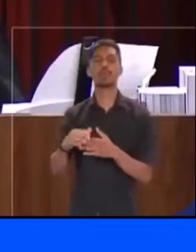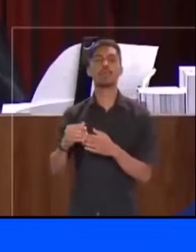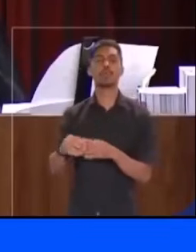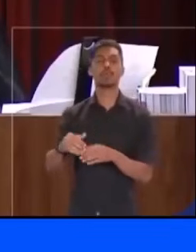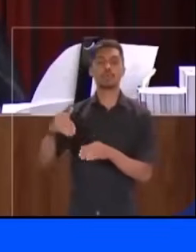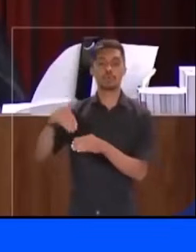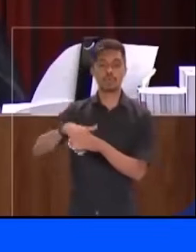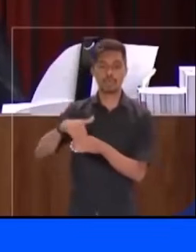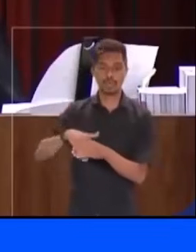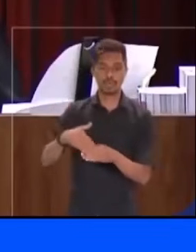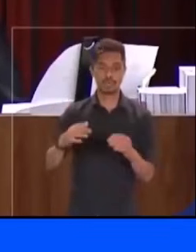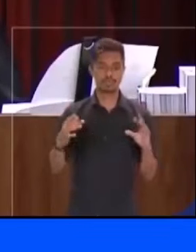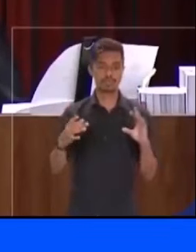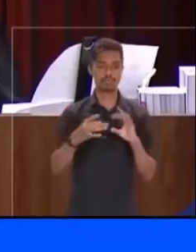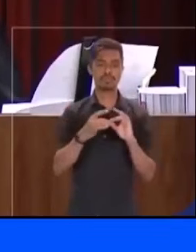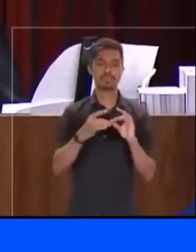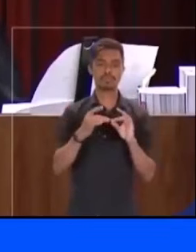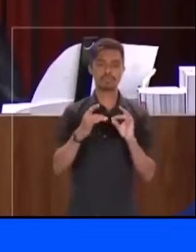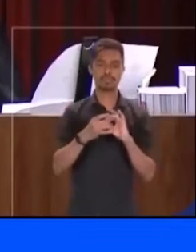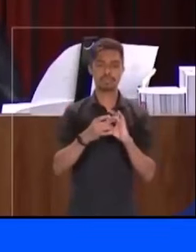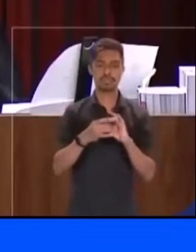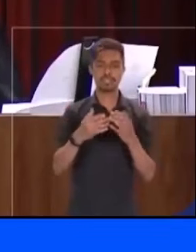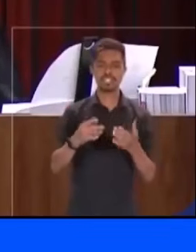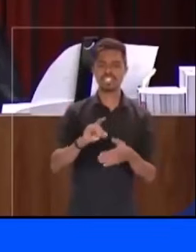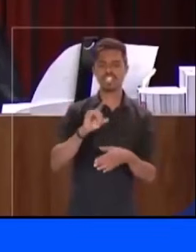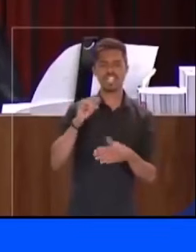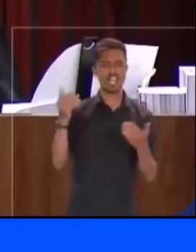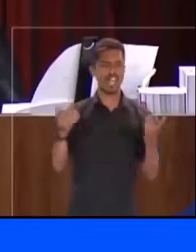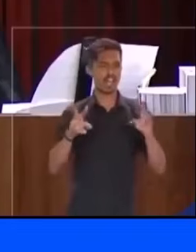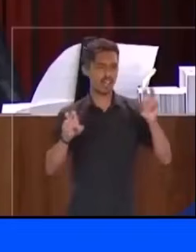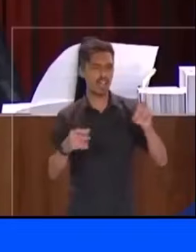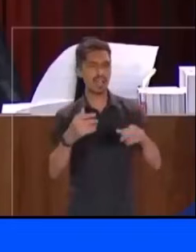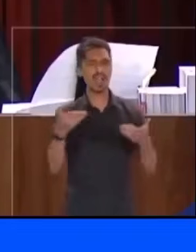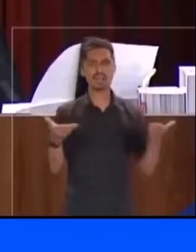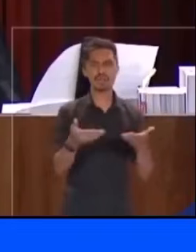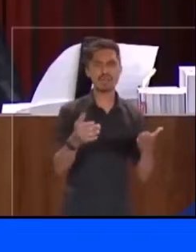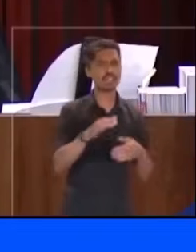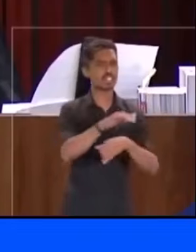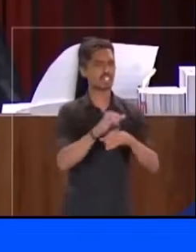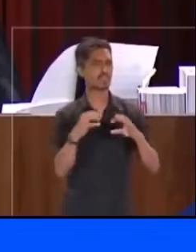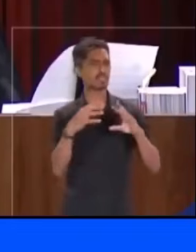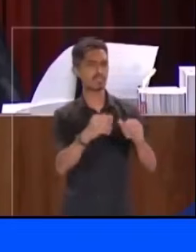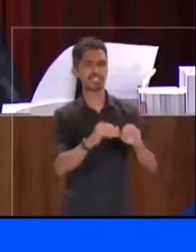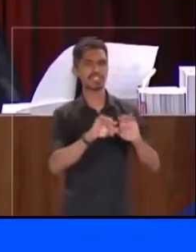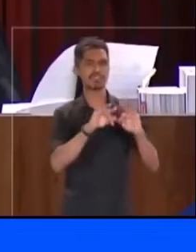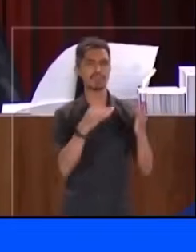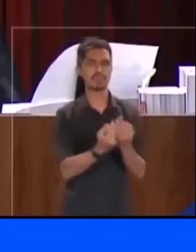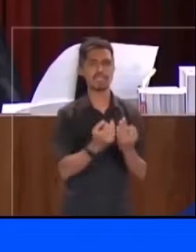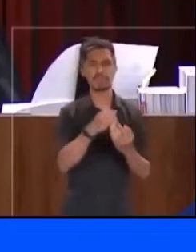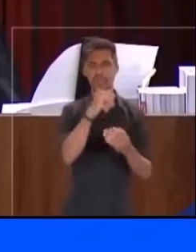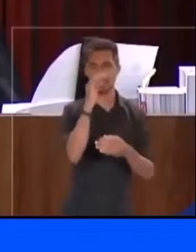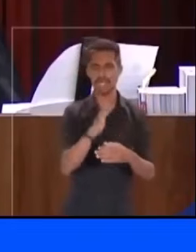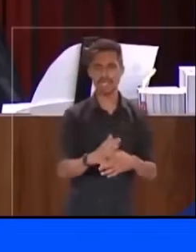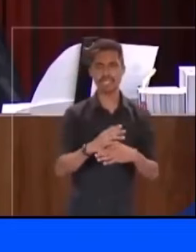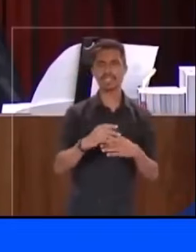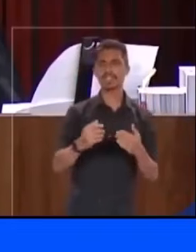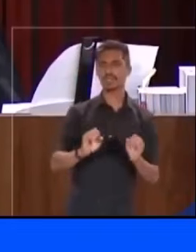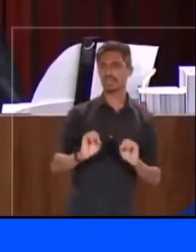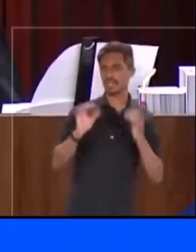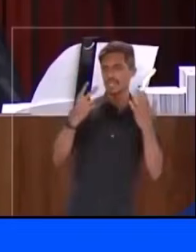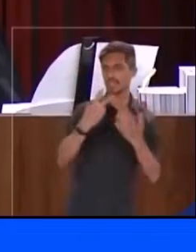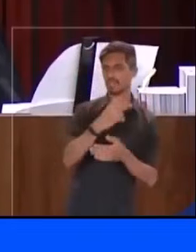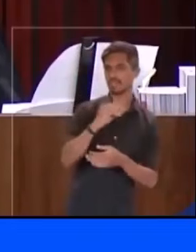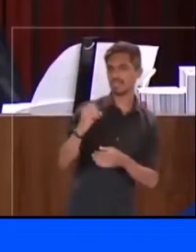eleitoreiro. Nesse 7 de setembro eu convido as famílias brasileiras a irem às ruas para comemorar os 200 anos da